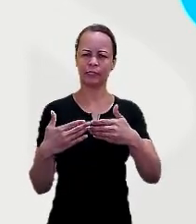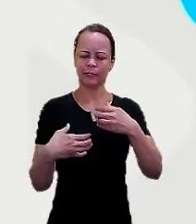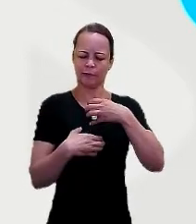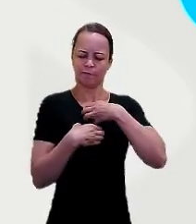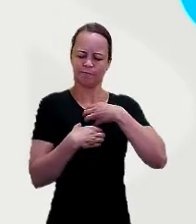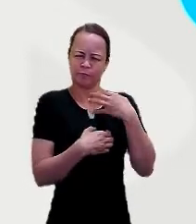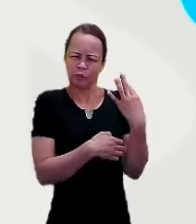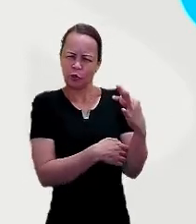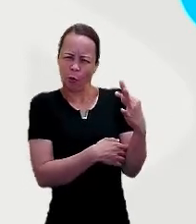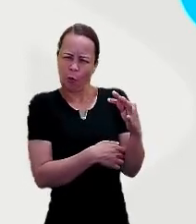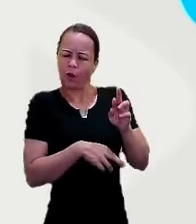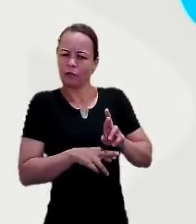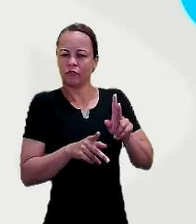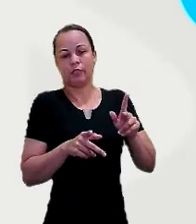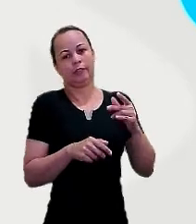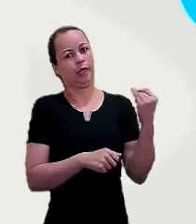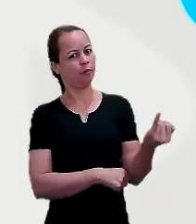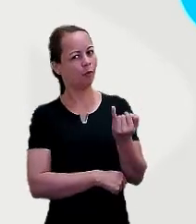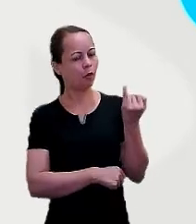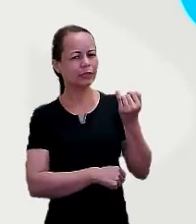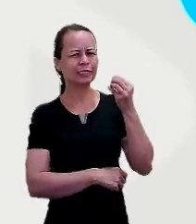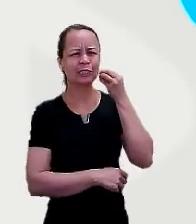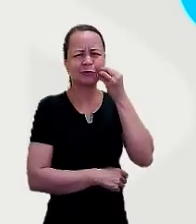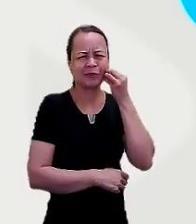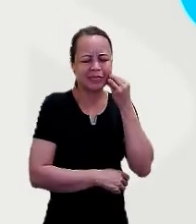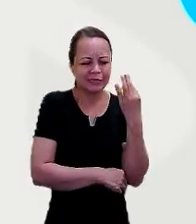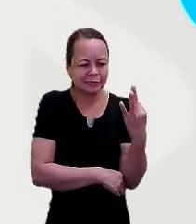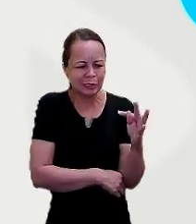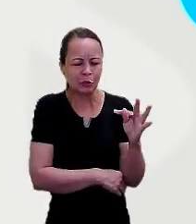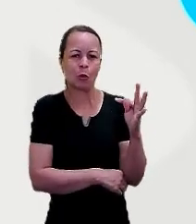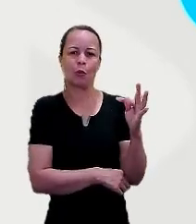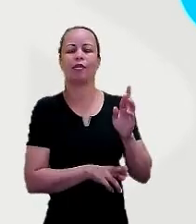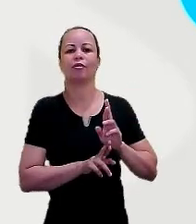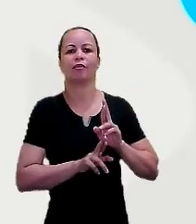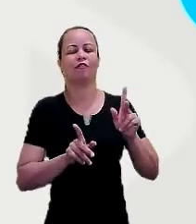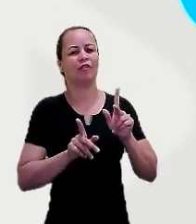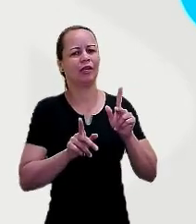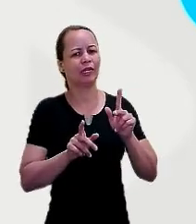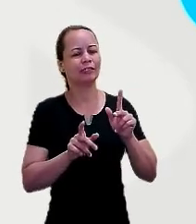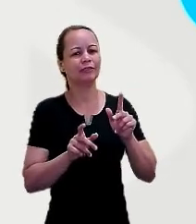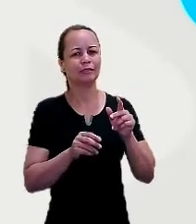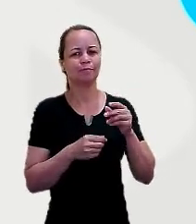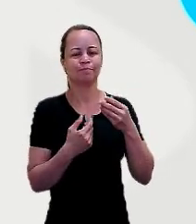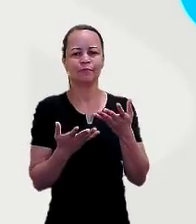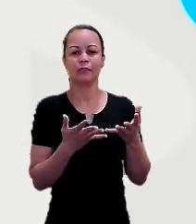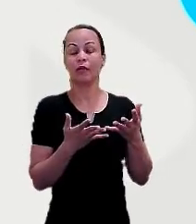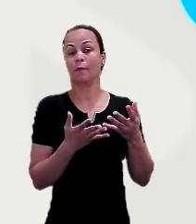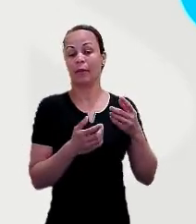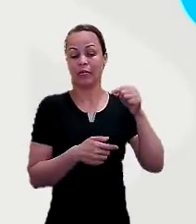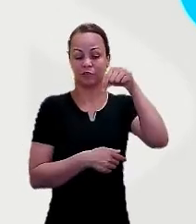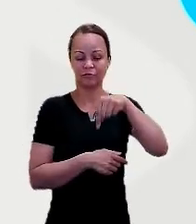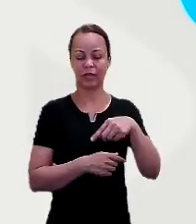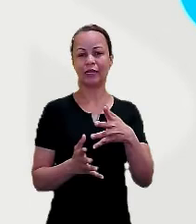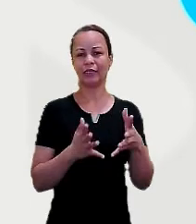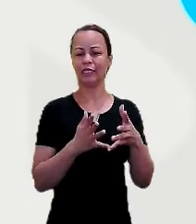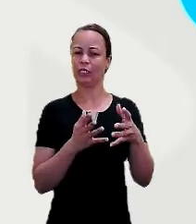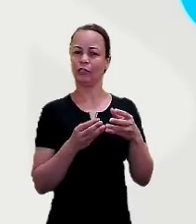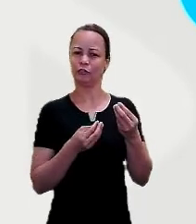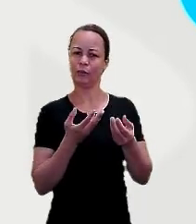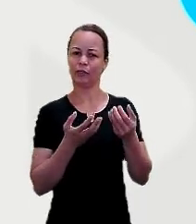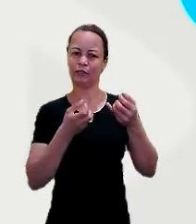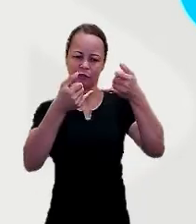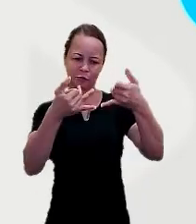toda a diferença, é importante. A experiência da dor faz toda a diferença para a gente estar aqui como uma espécie